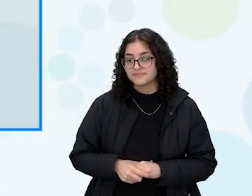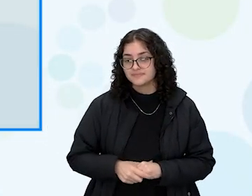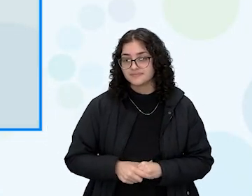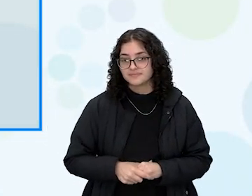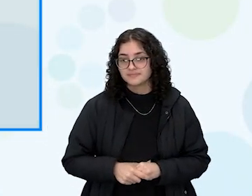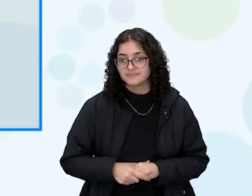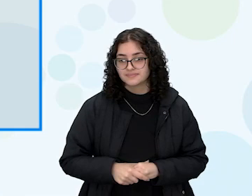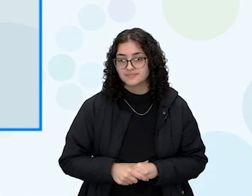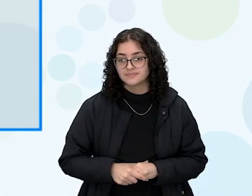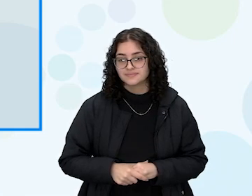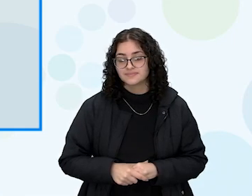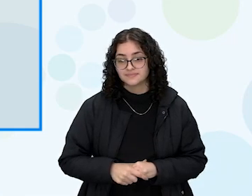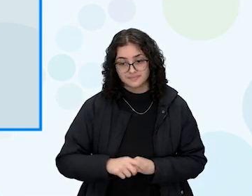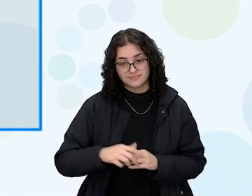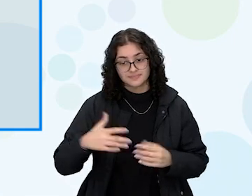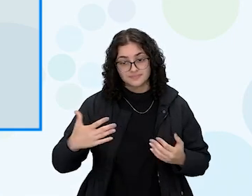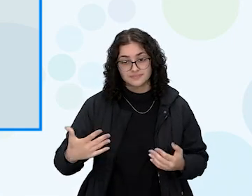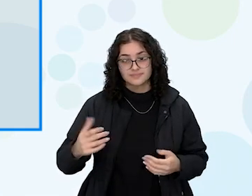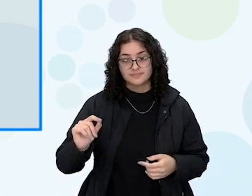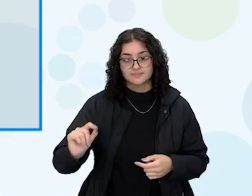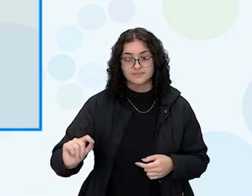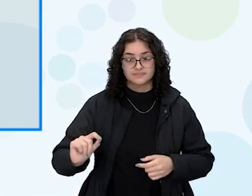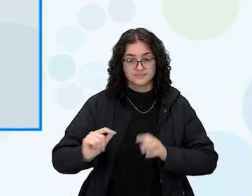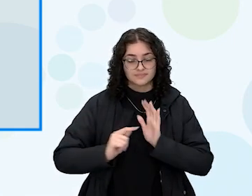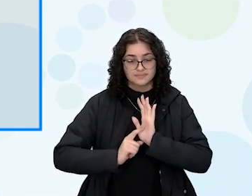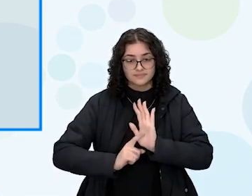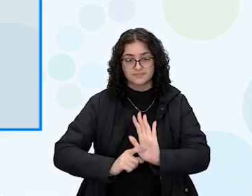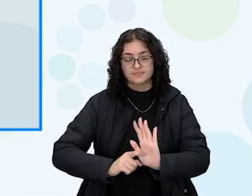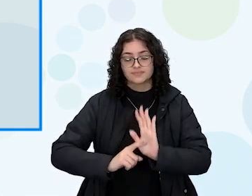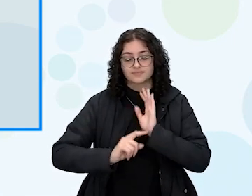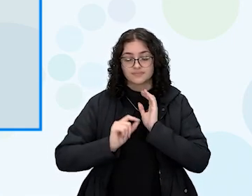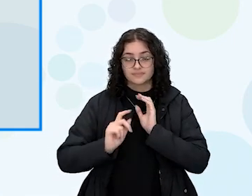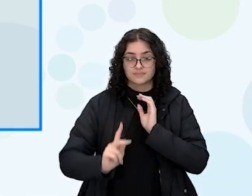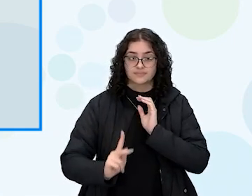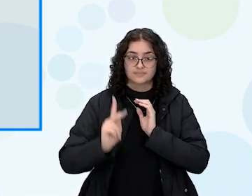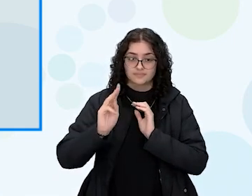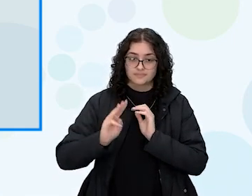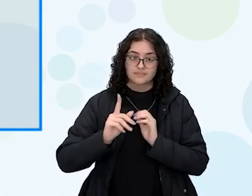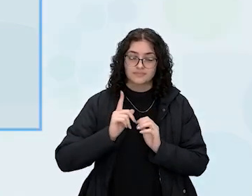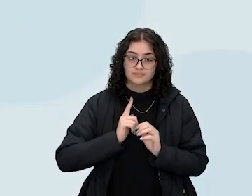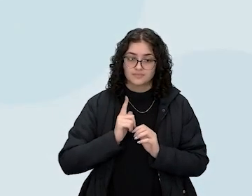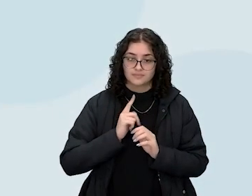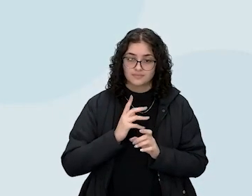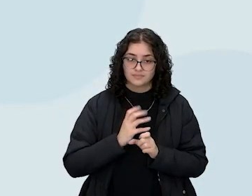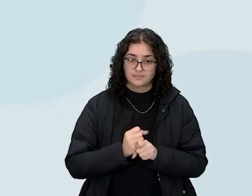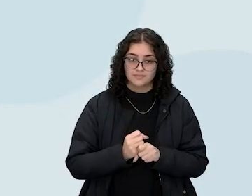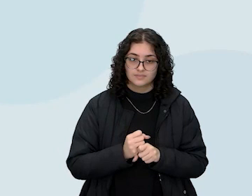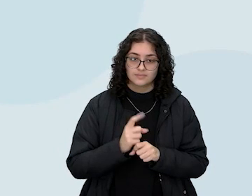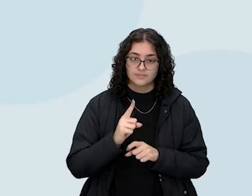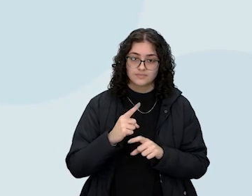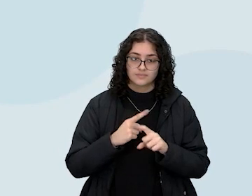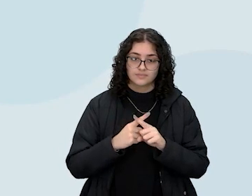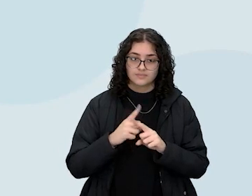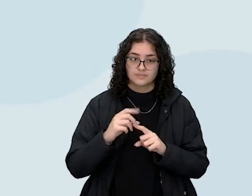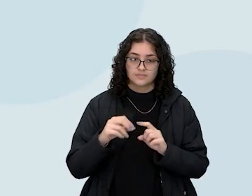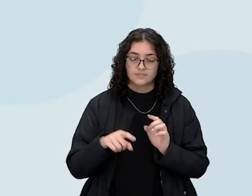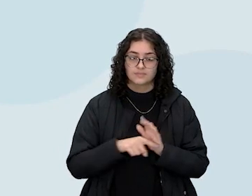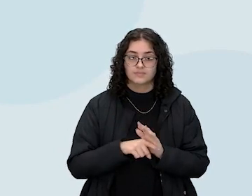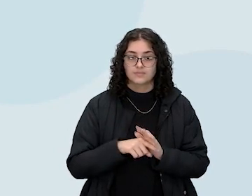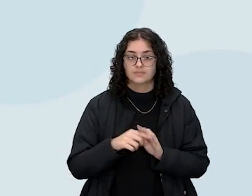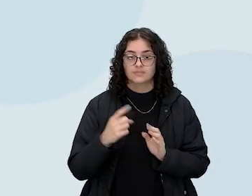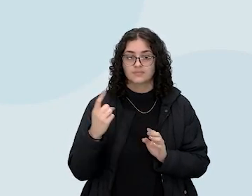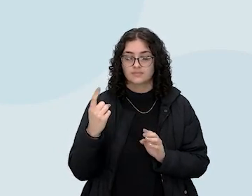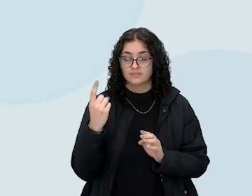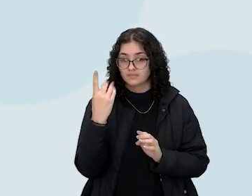Mídias. E aí, o que eu mostrei para vocês? Que o KW tem um valor de 1 vezes 10 a menos